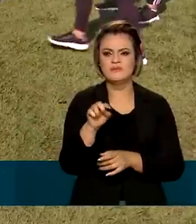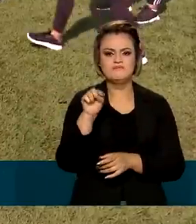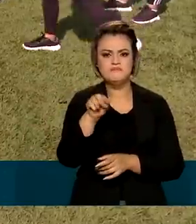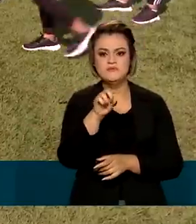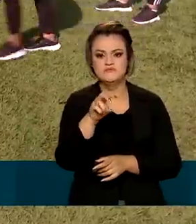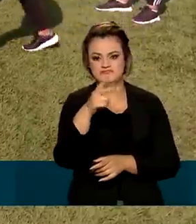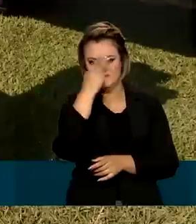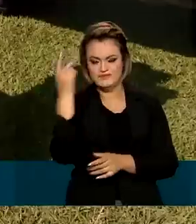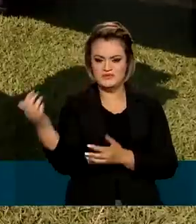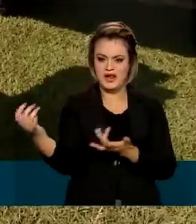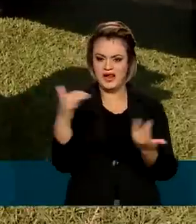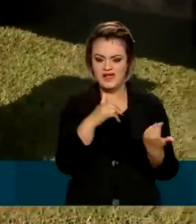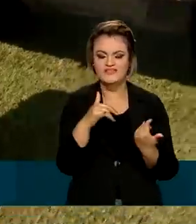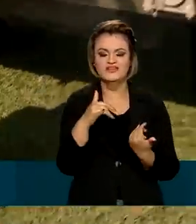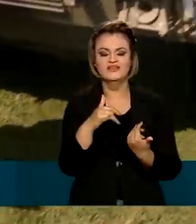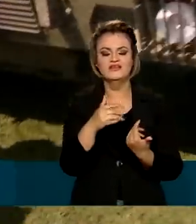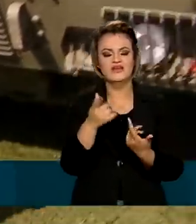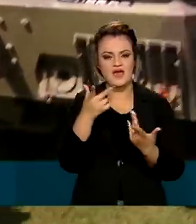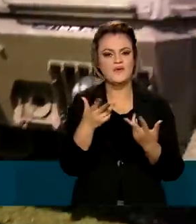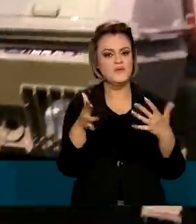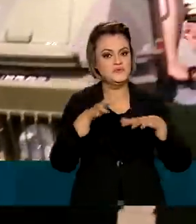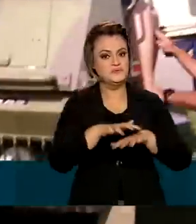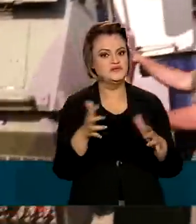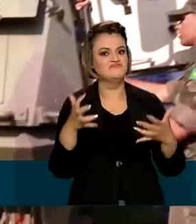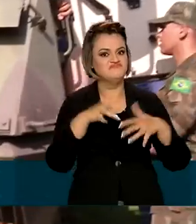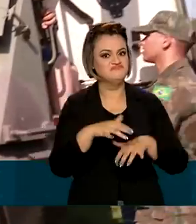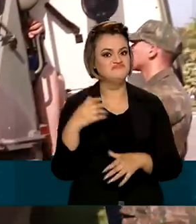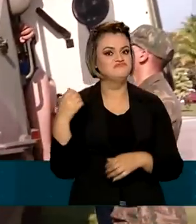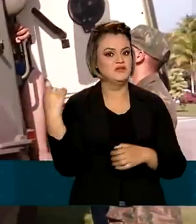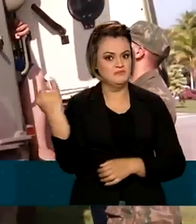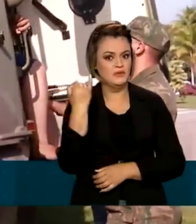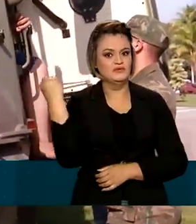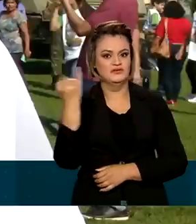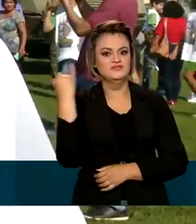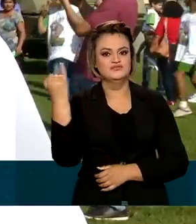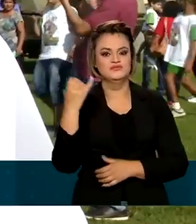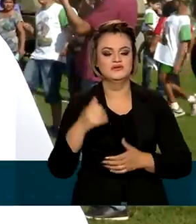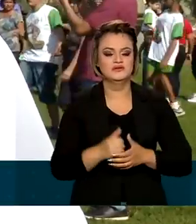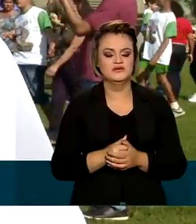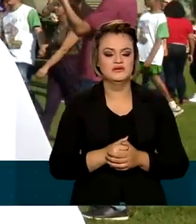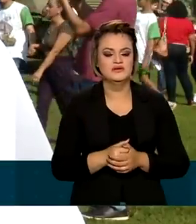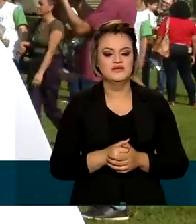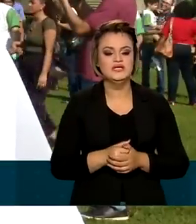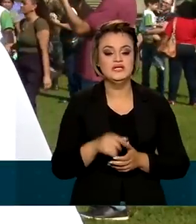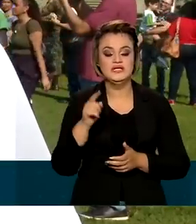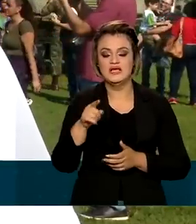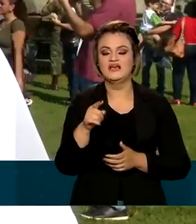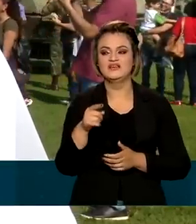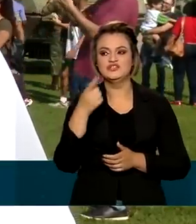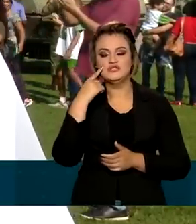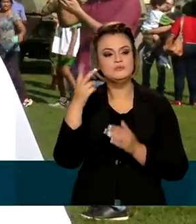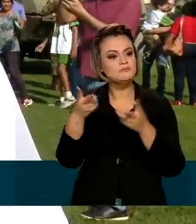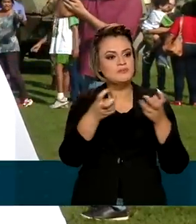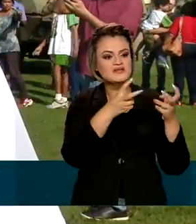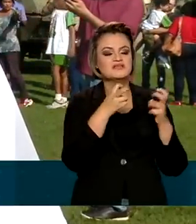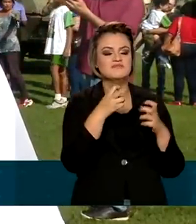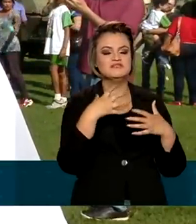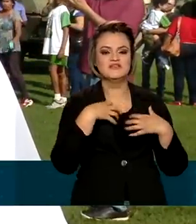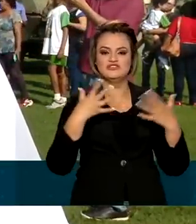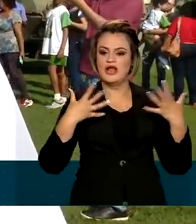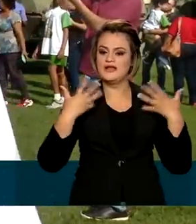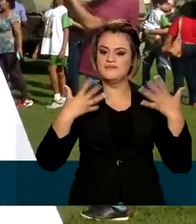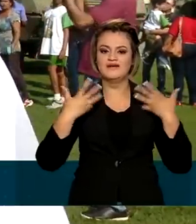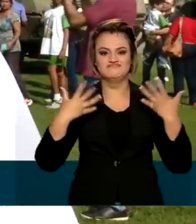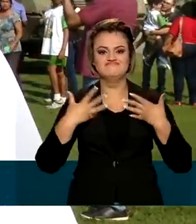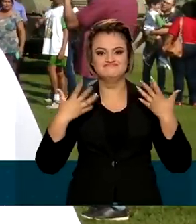evento de uma inclusão extremamente válida, pertinente, e cuja resposta a gente fica muito alegre de saber